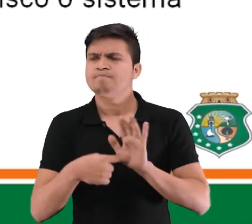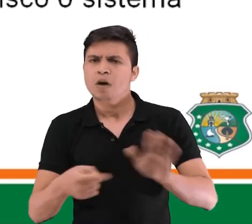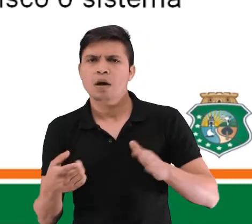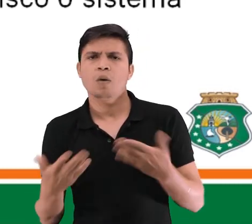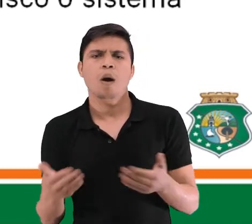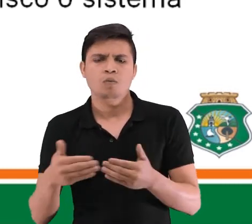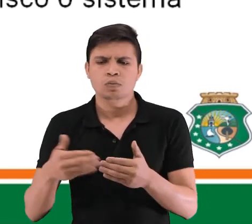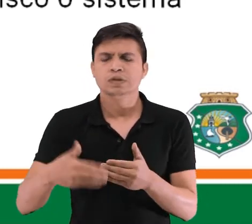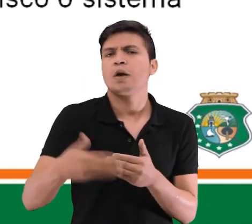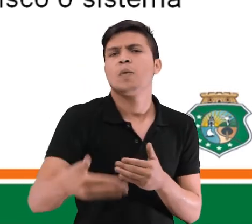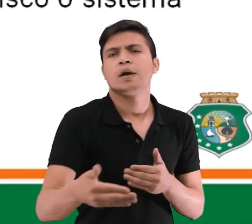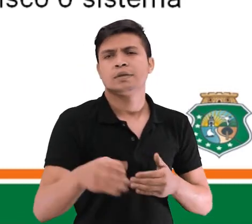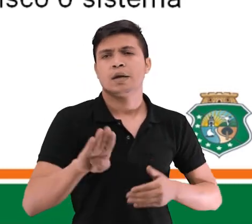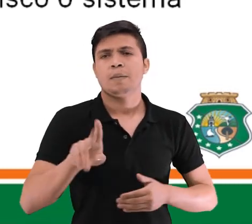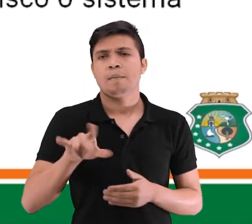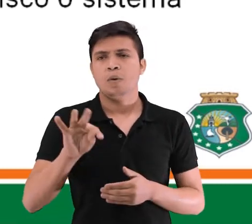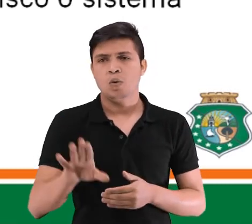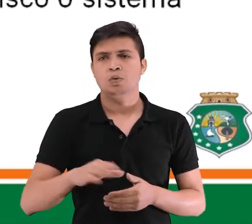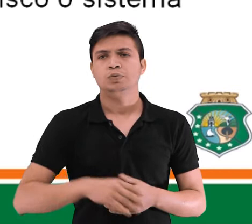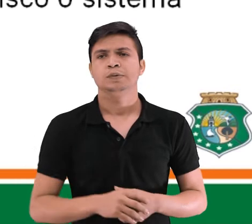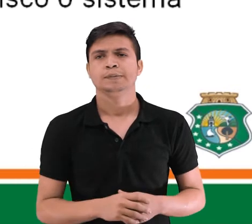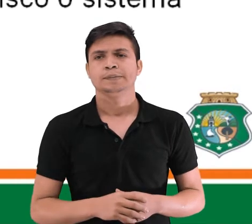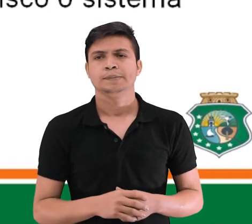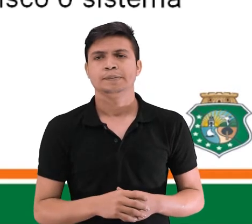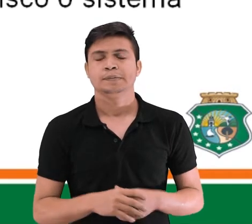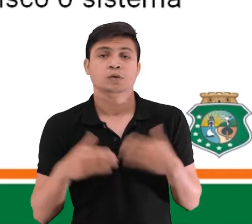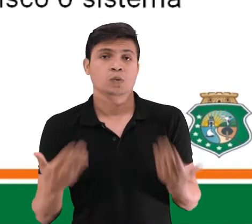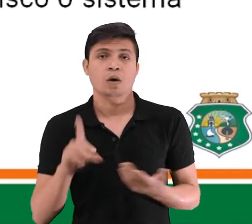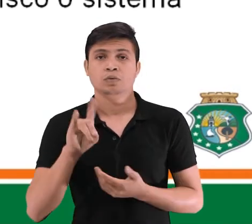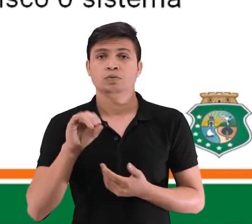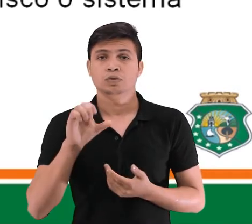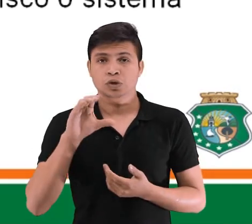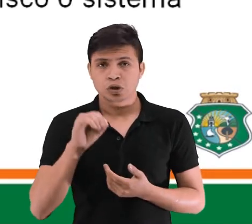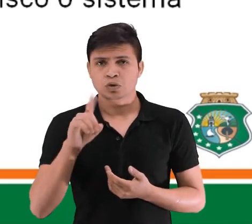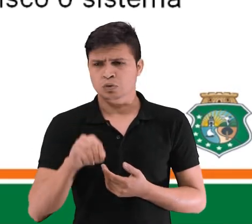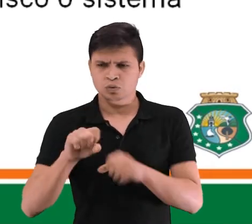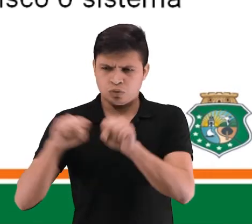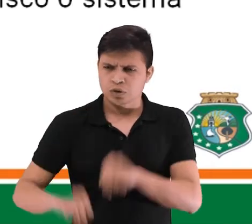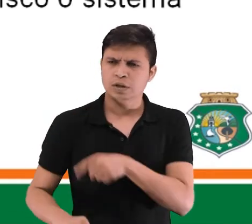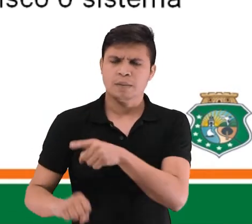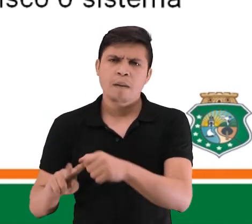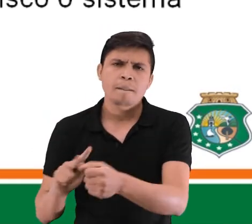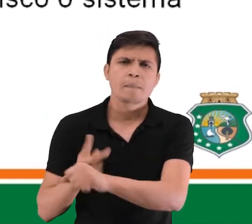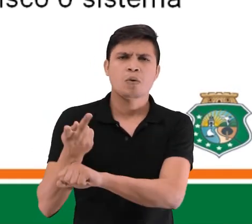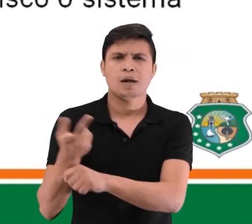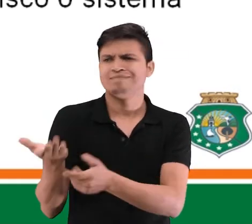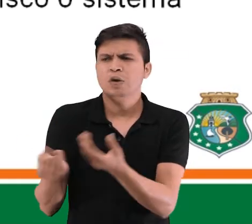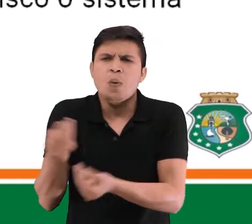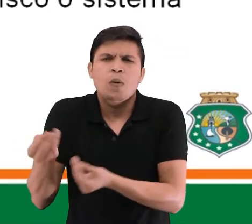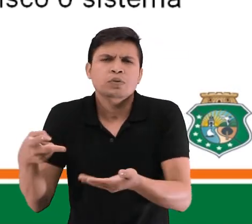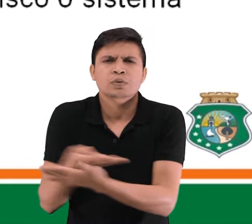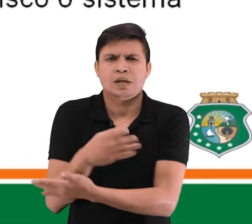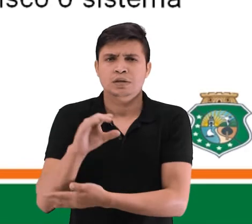boot, em quais unidades de disco o sistema operacional será buscado, parâmetros de funcionamento do